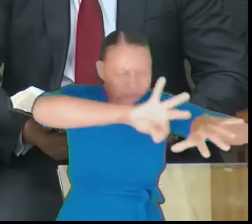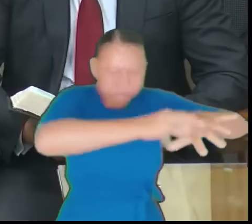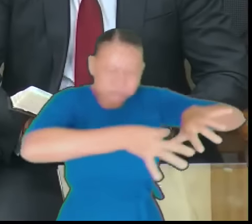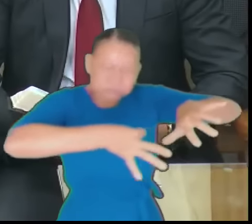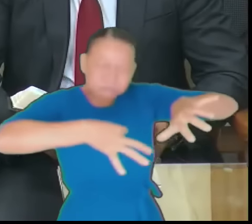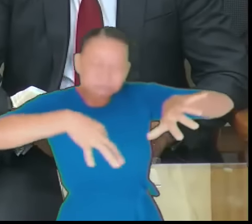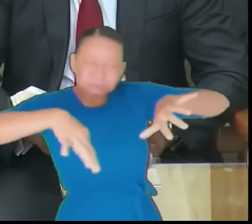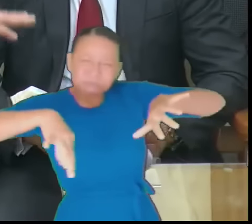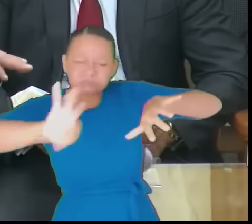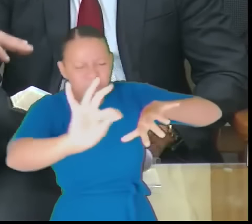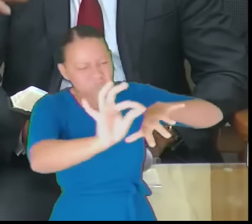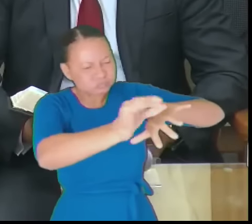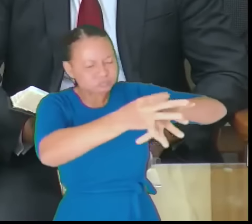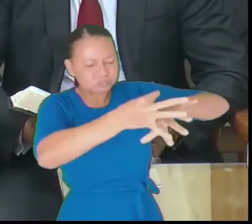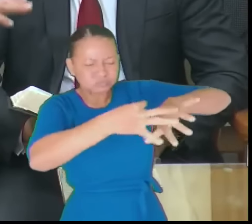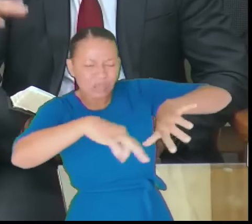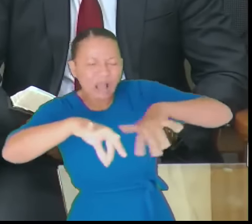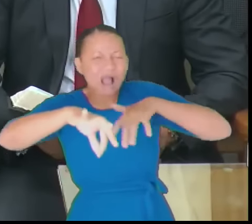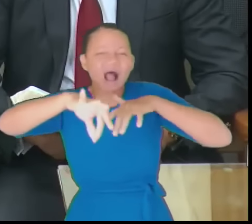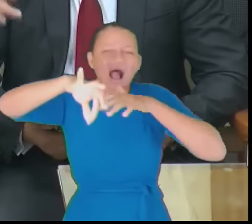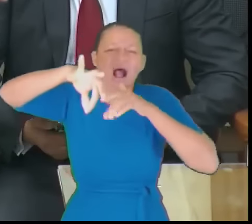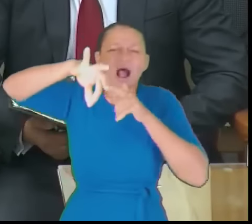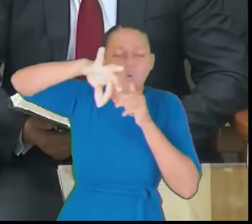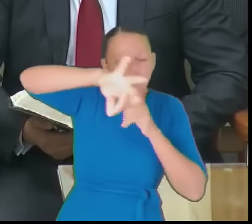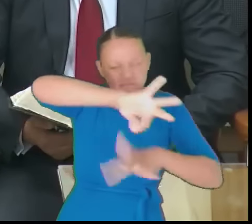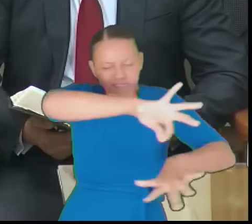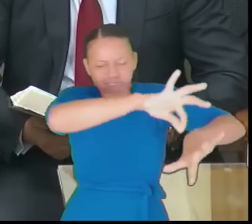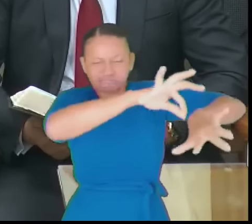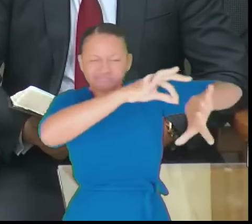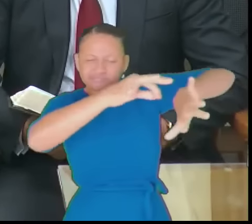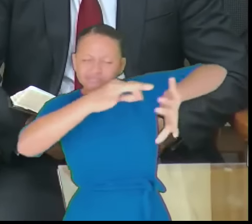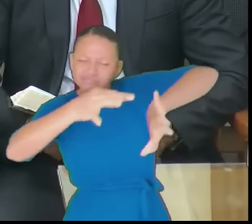face das águas.